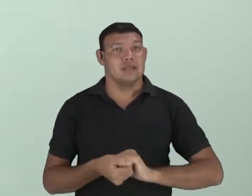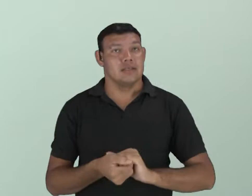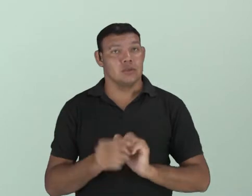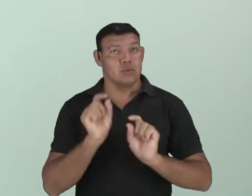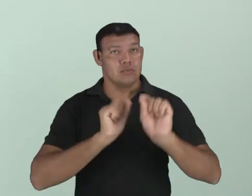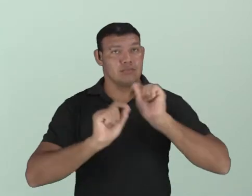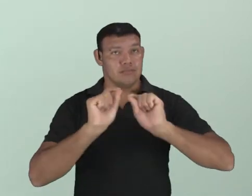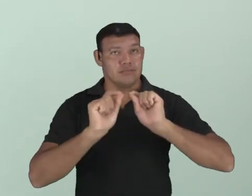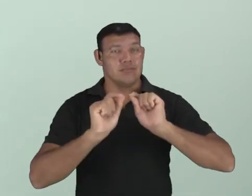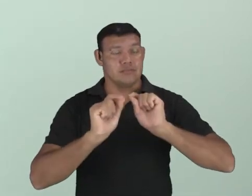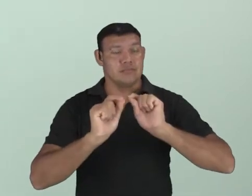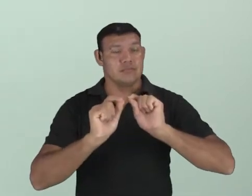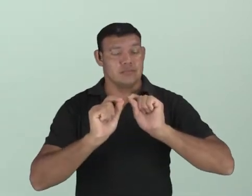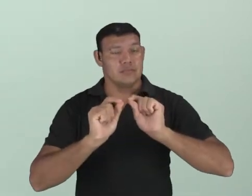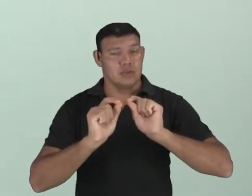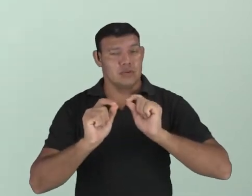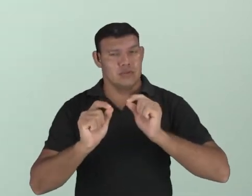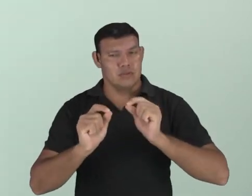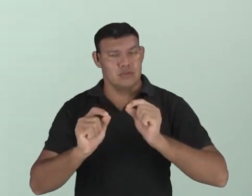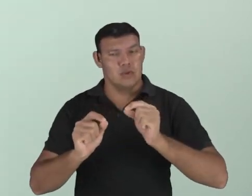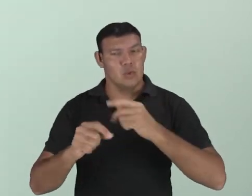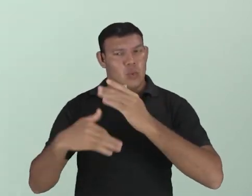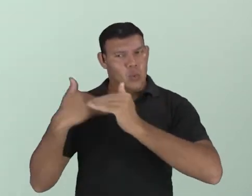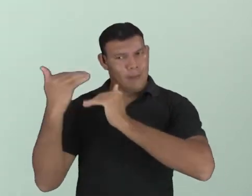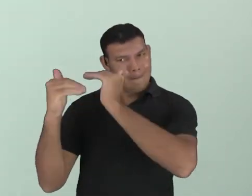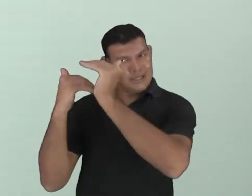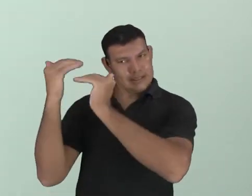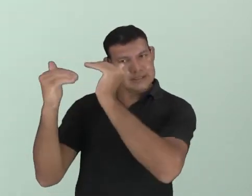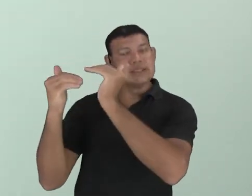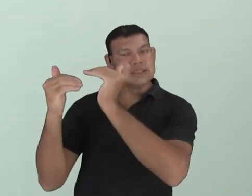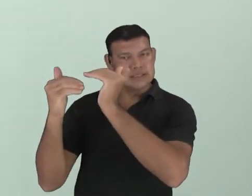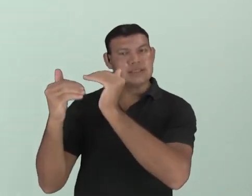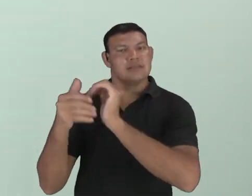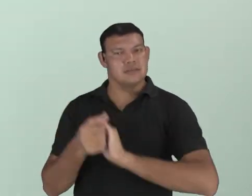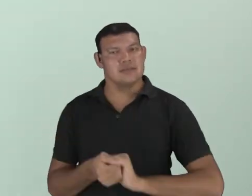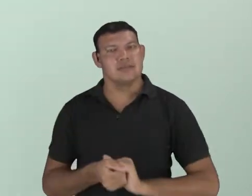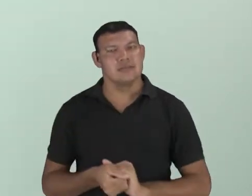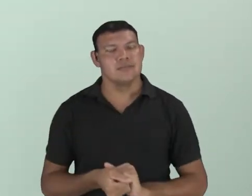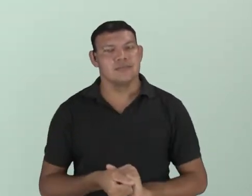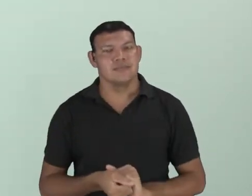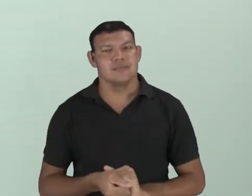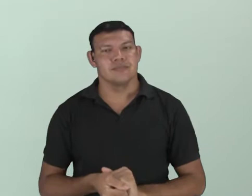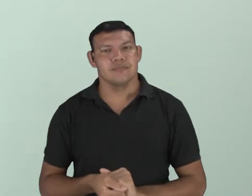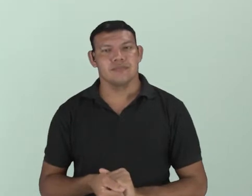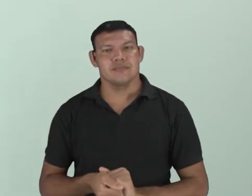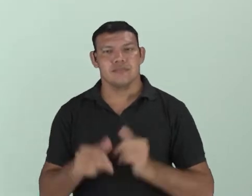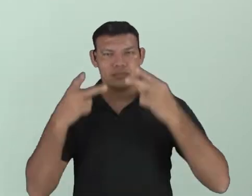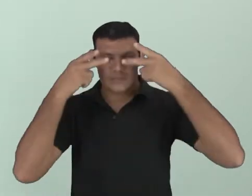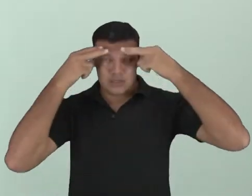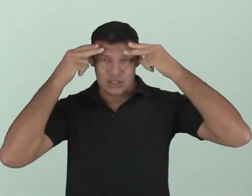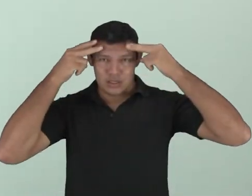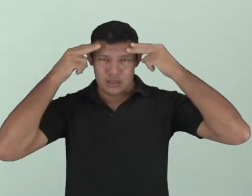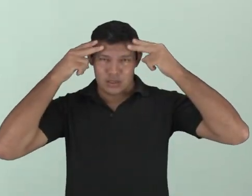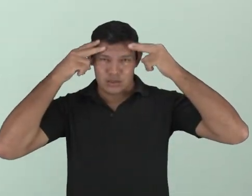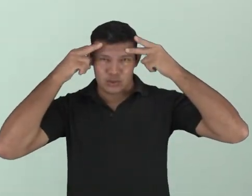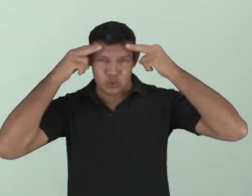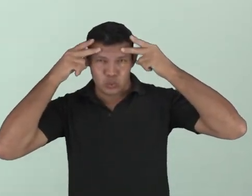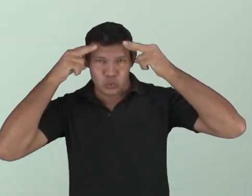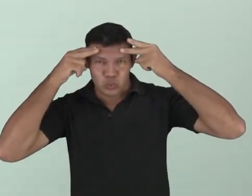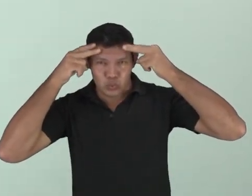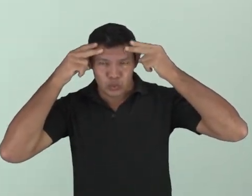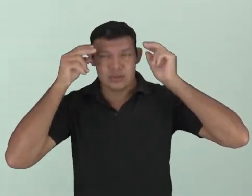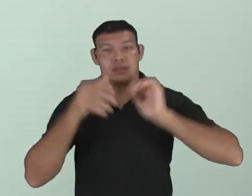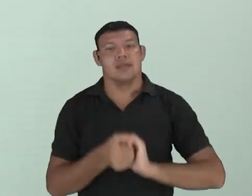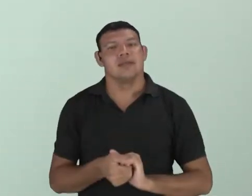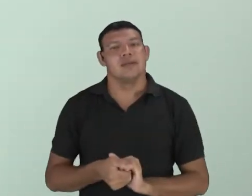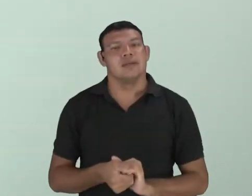quanto ao teu desempenho em relação às correntes neuronais, as conexões que são